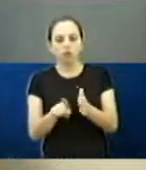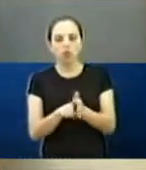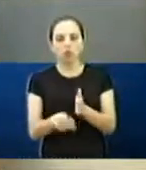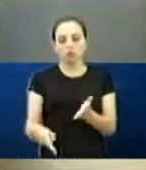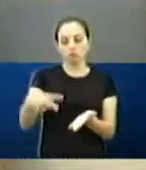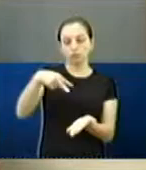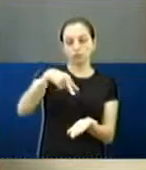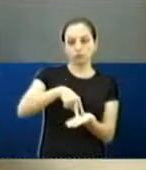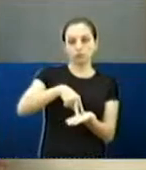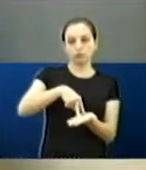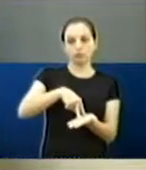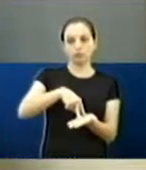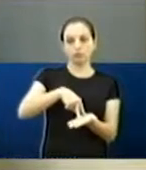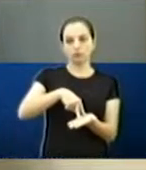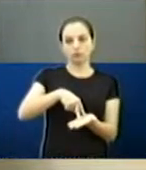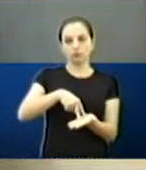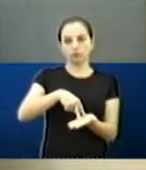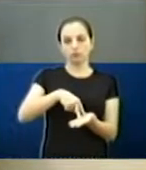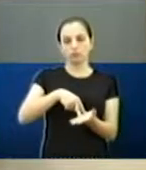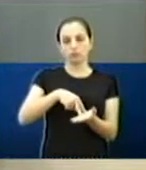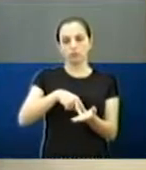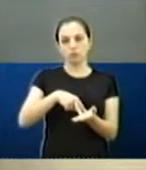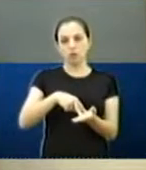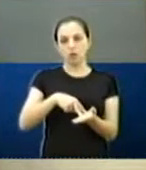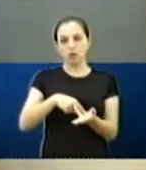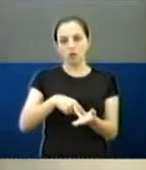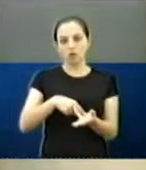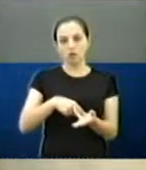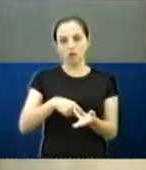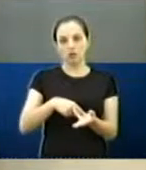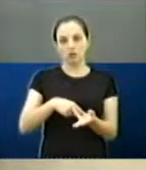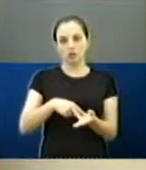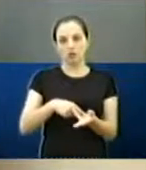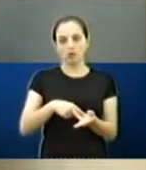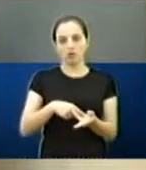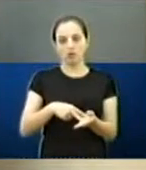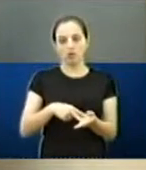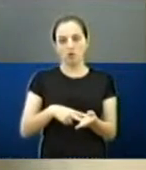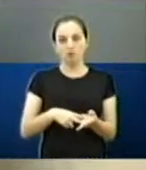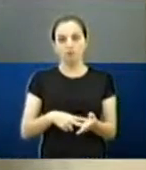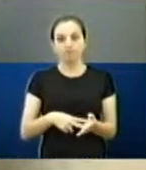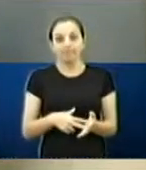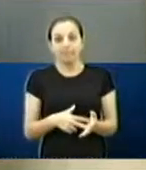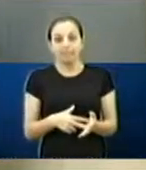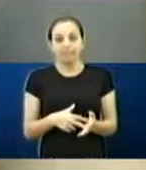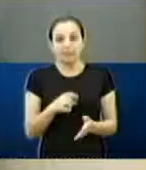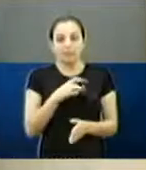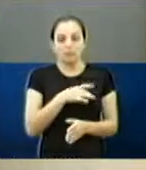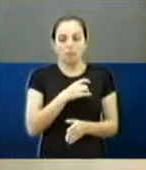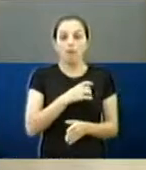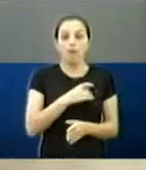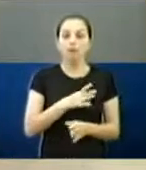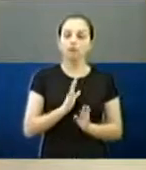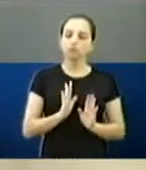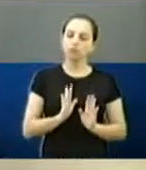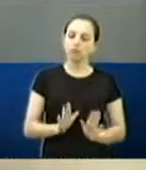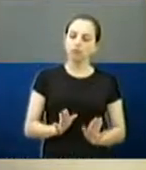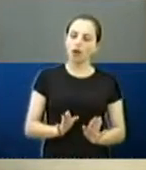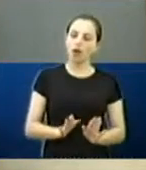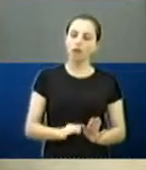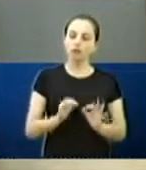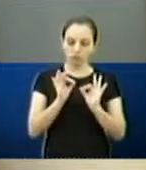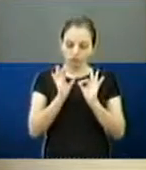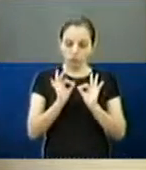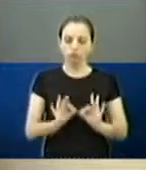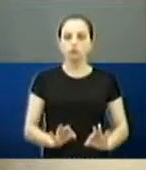nesse plenário, nesse púlpito, com a faca nos dentes, mas sim com justiça, com